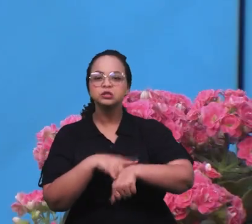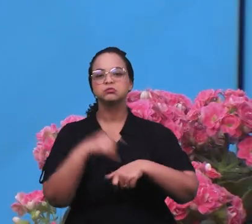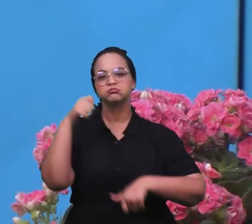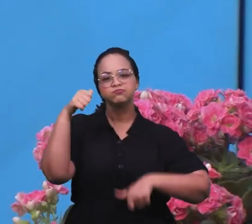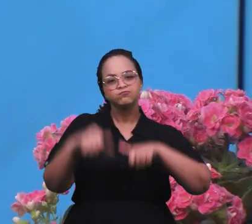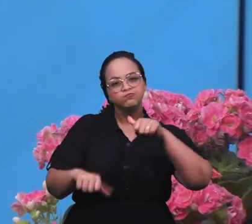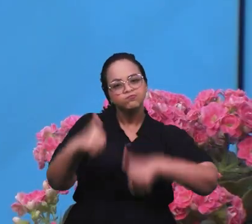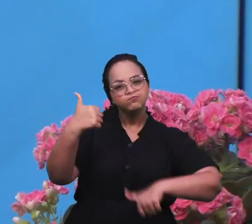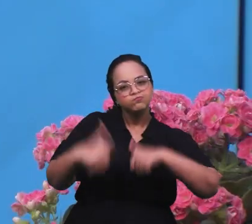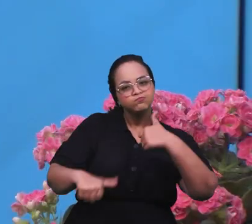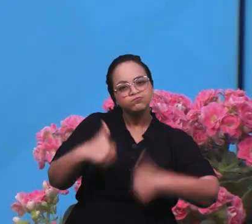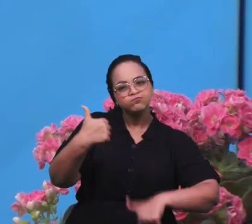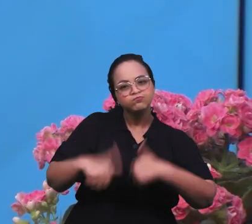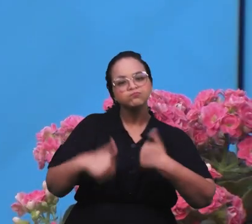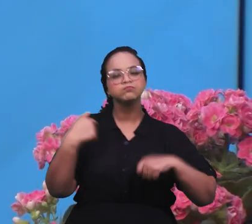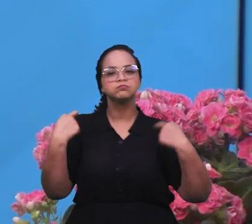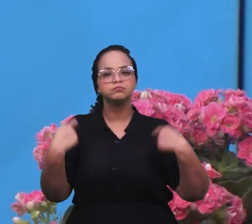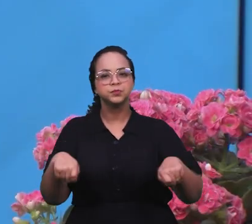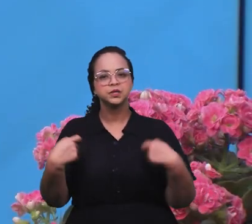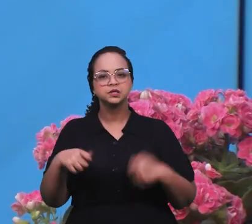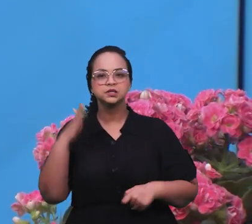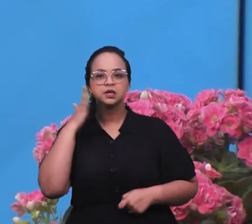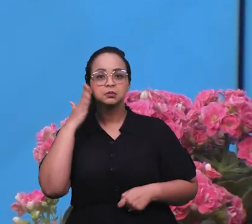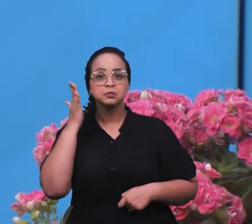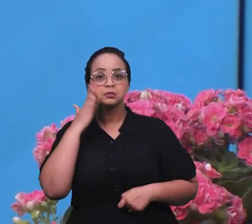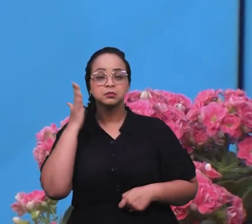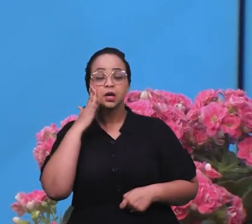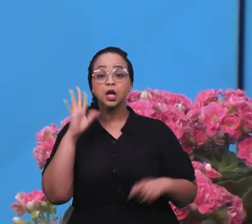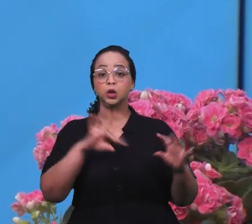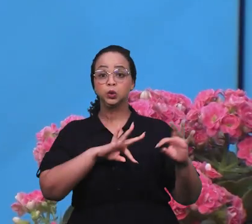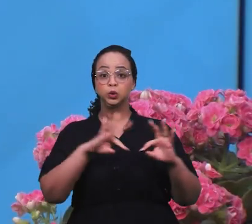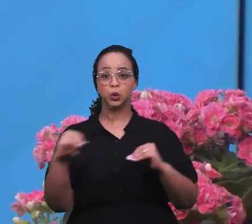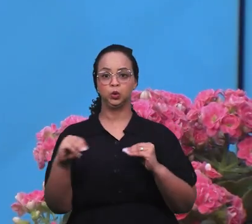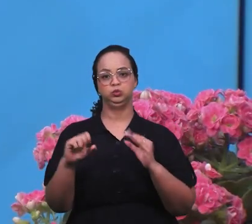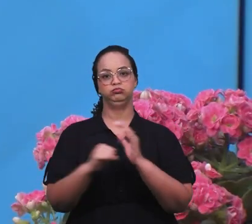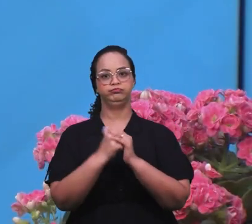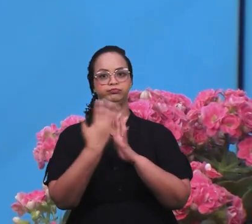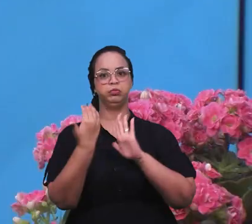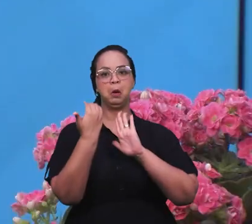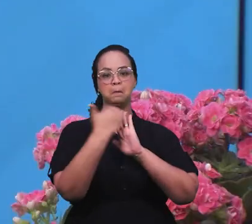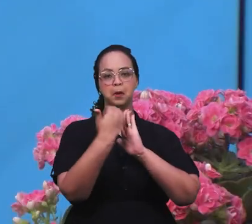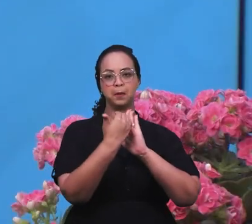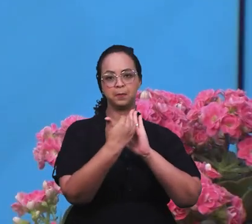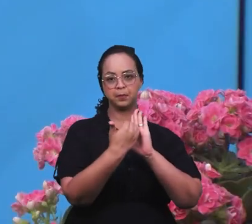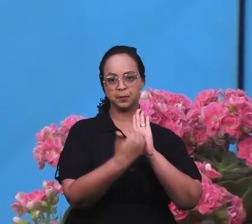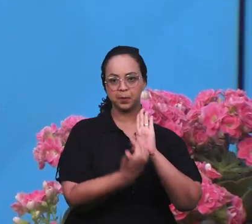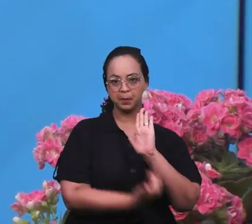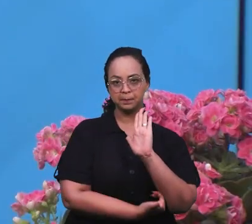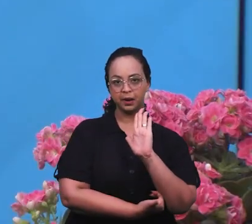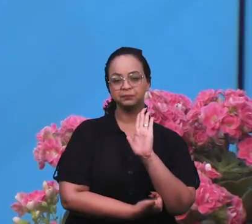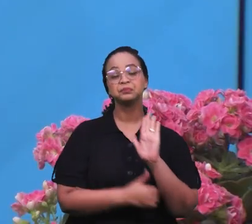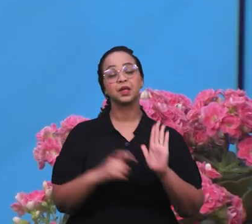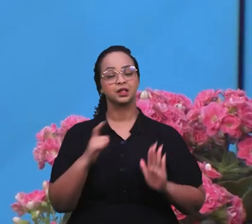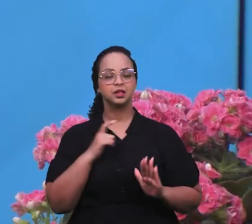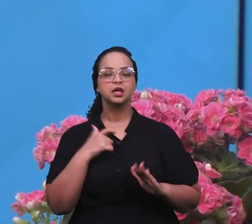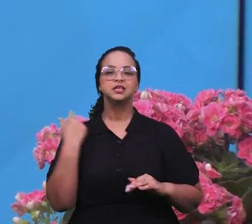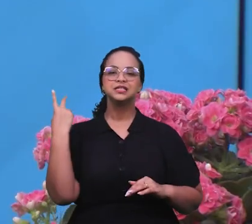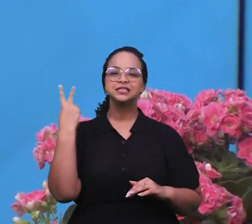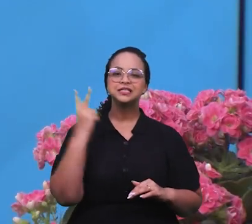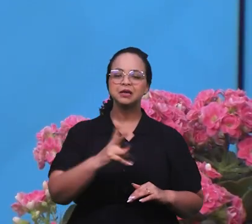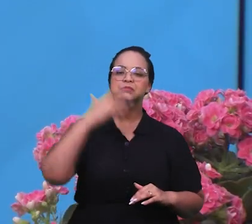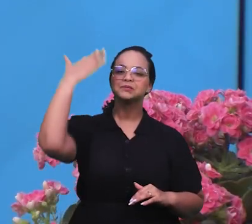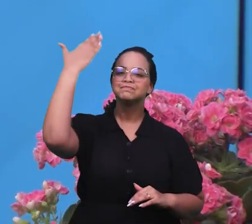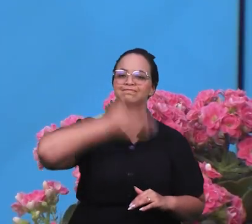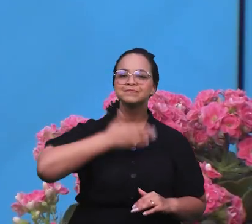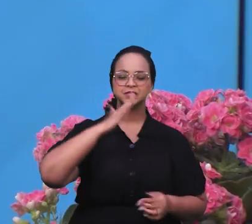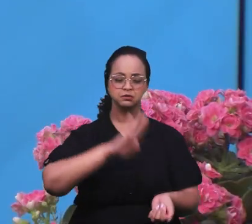ver se houve uma agressão renal. Todos esses exames, né, que a gente faz, a gente vai dar um nome assim de check-up da